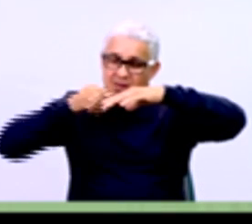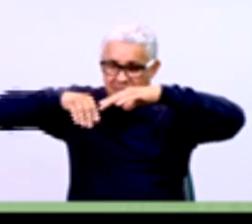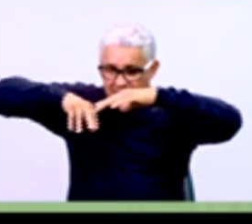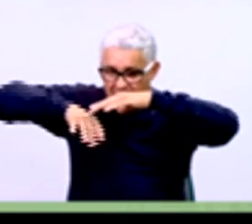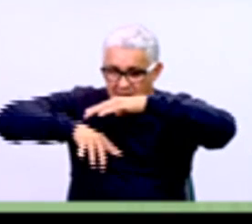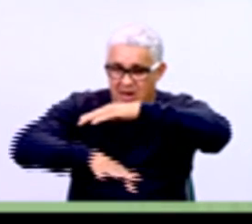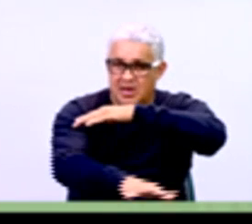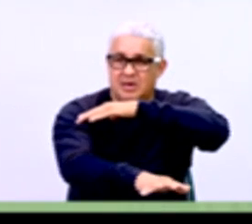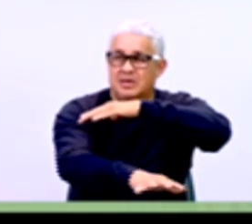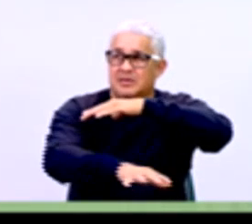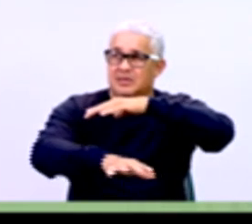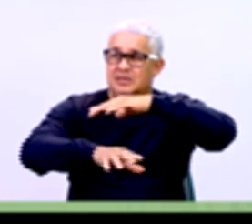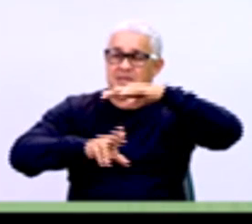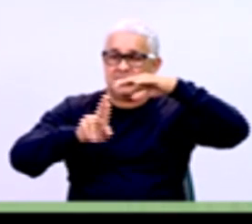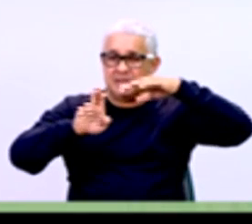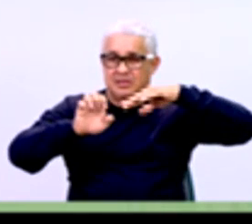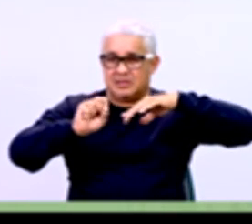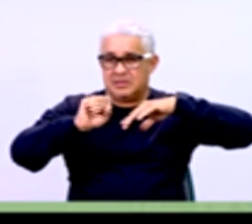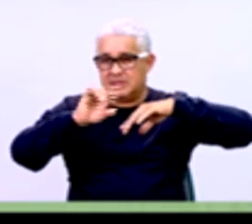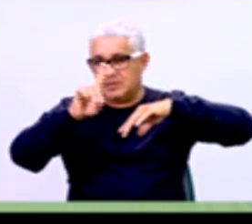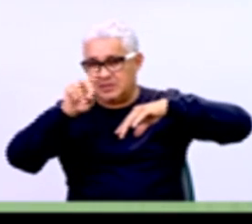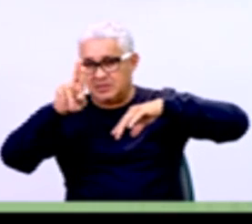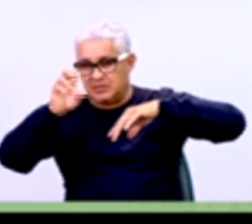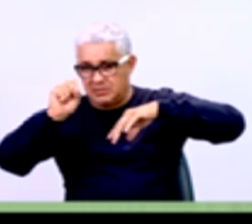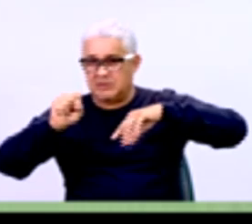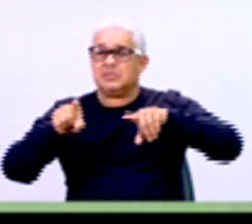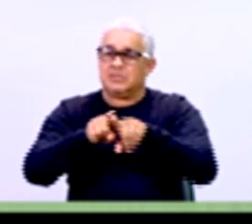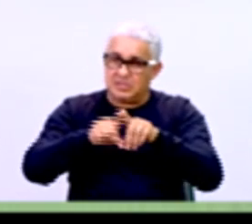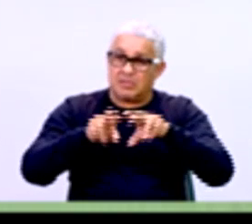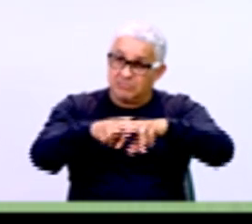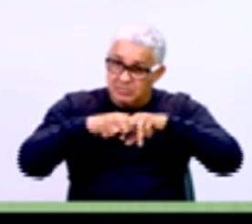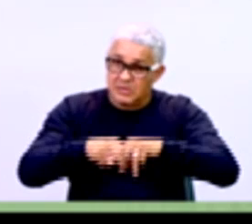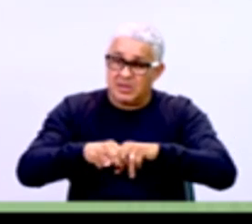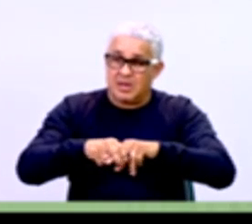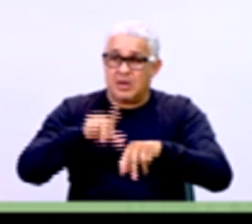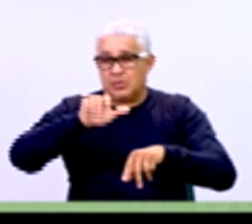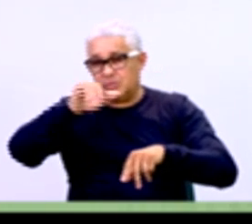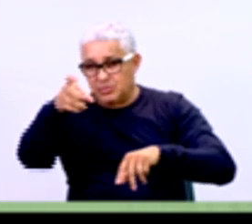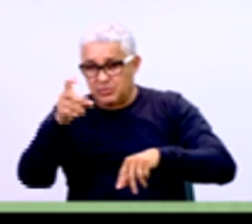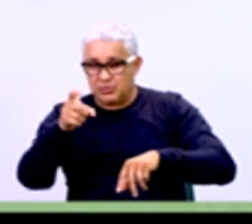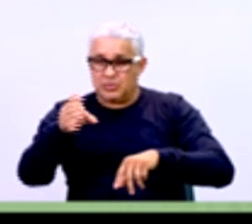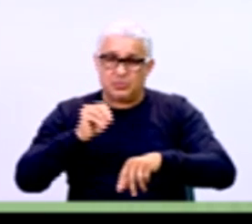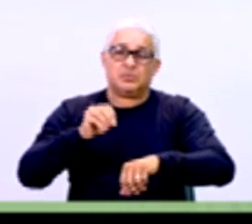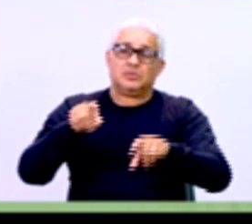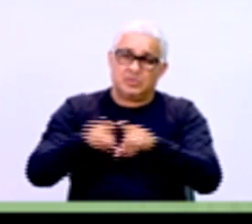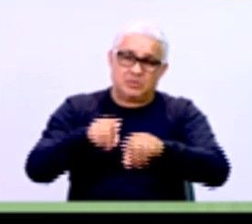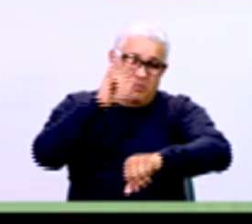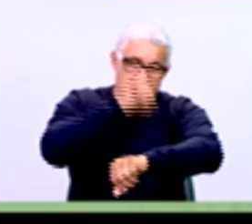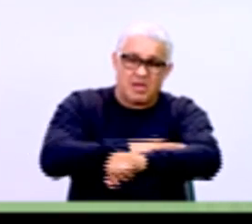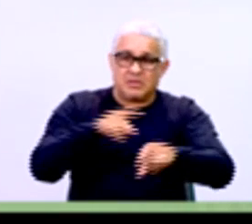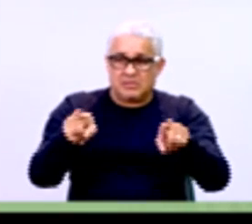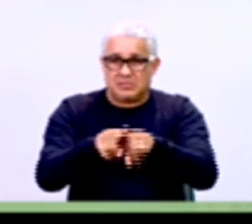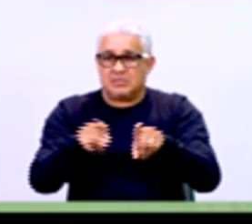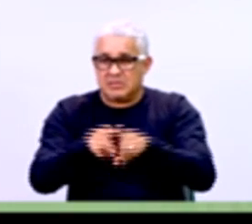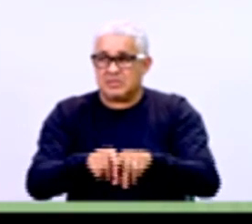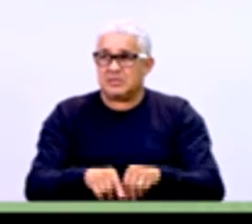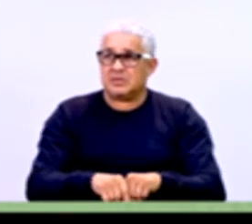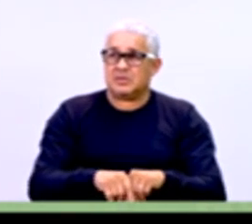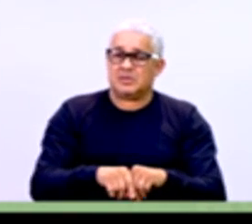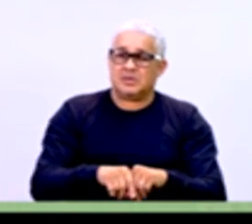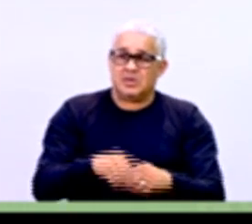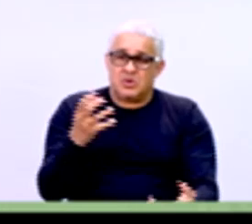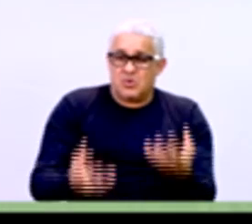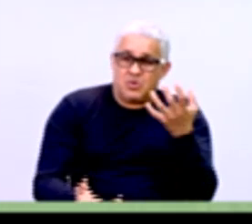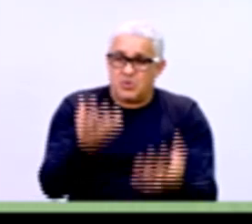é disposição de resíduos em aterros sanitários. Queima de combustível, emissão de dióxido de